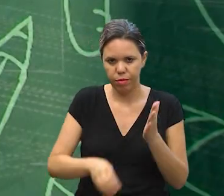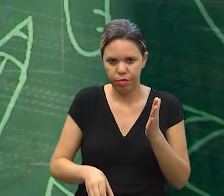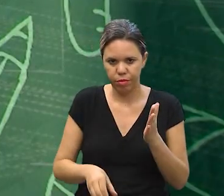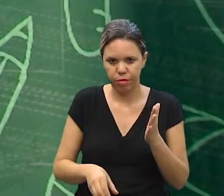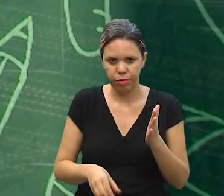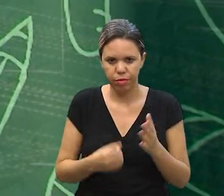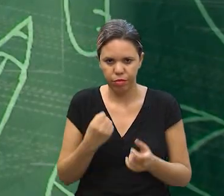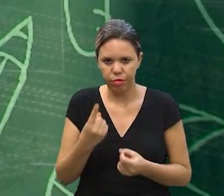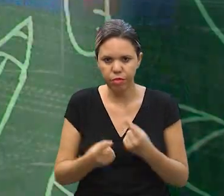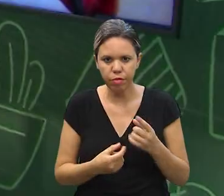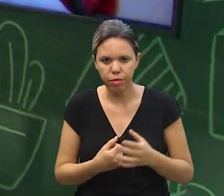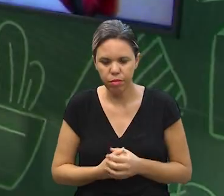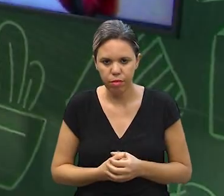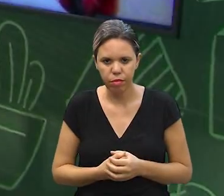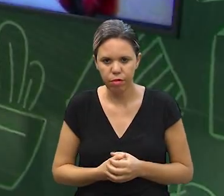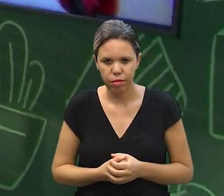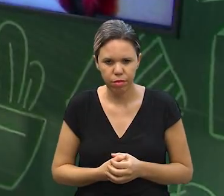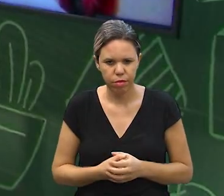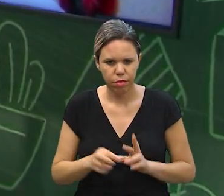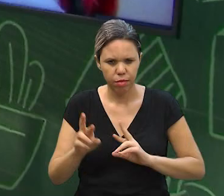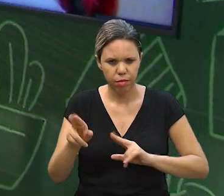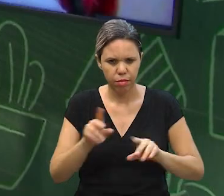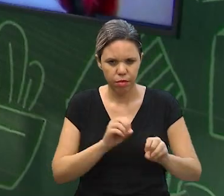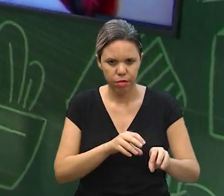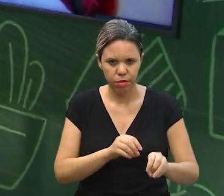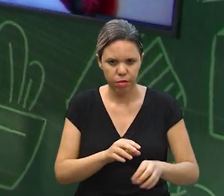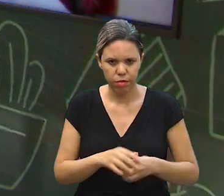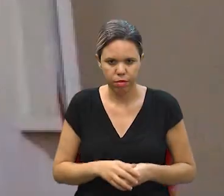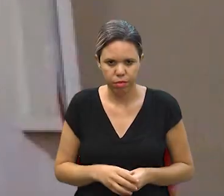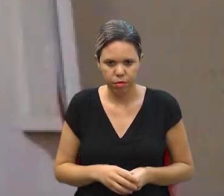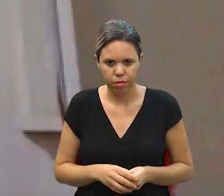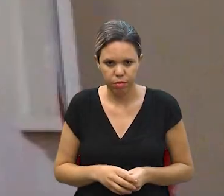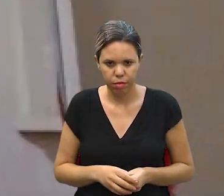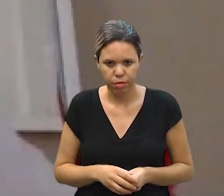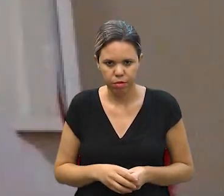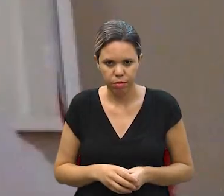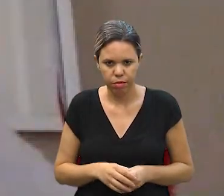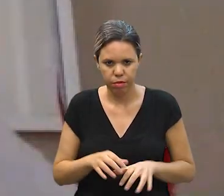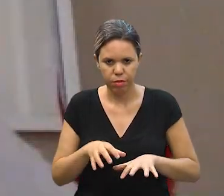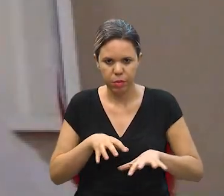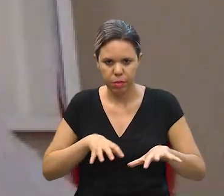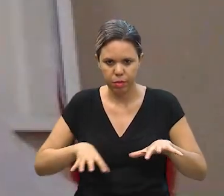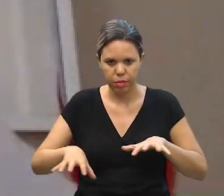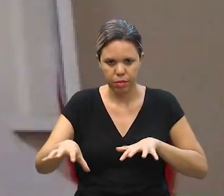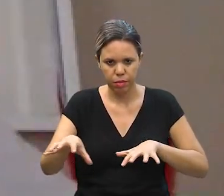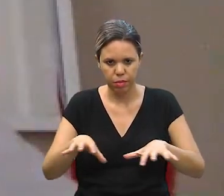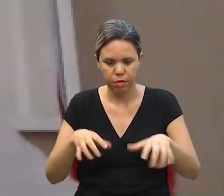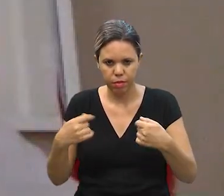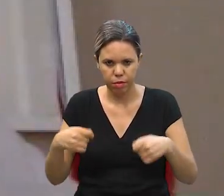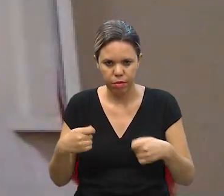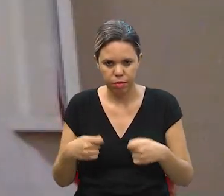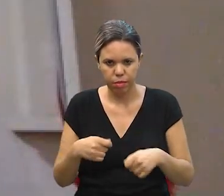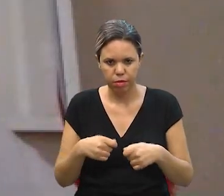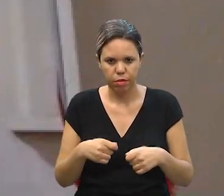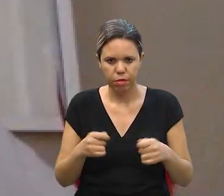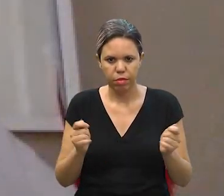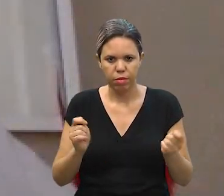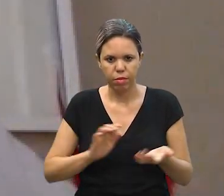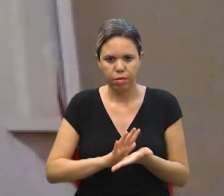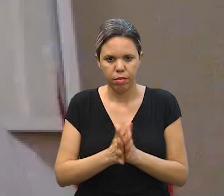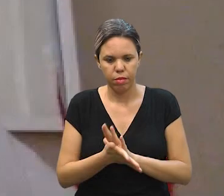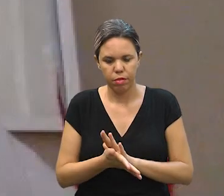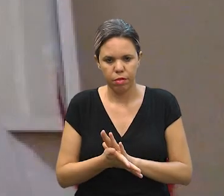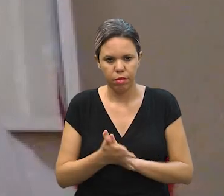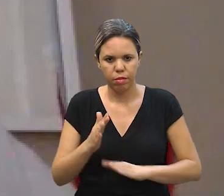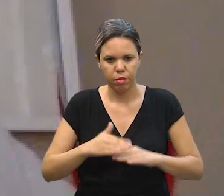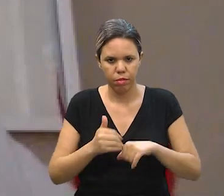pra gente encerrar. Capítulos. Diferença e educação. Ah. Deslocamentos necessários. Capacitismo,